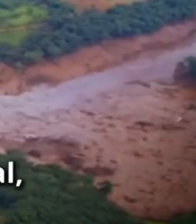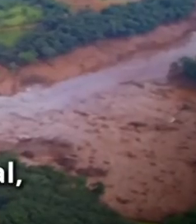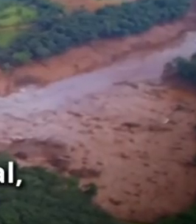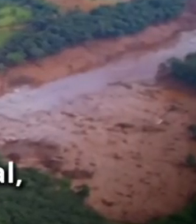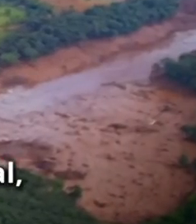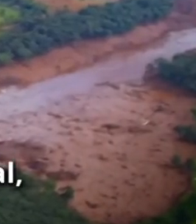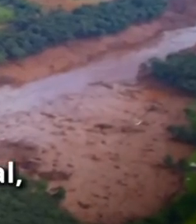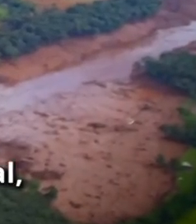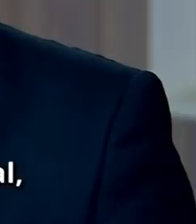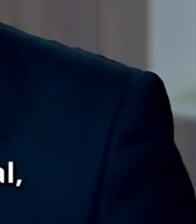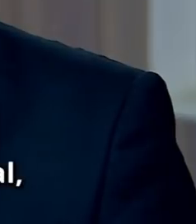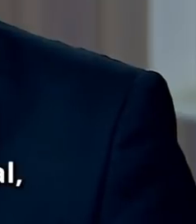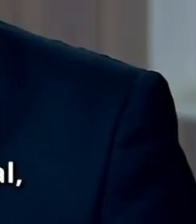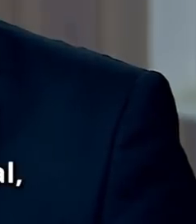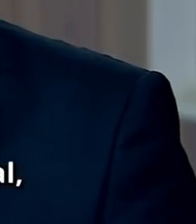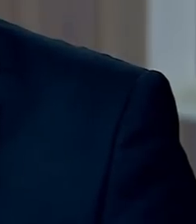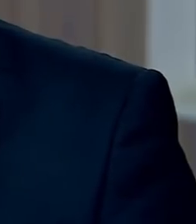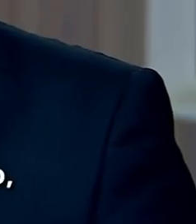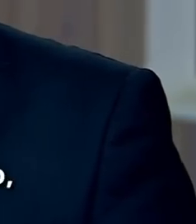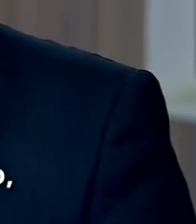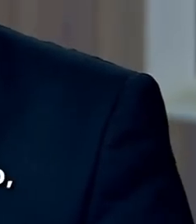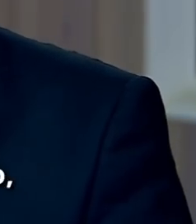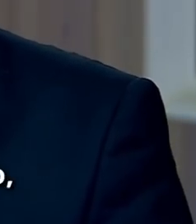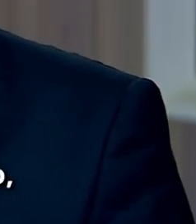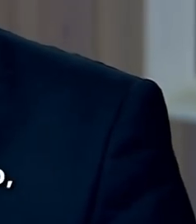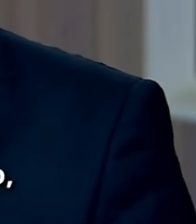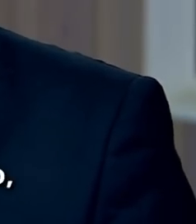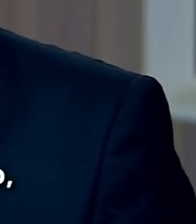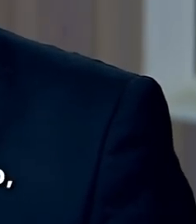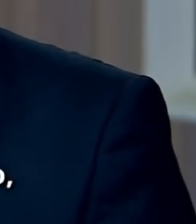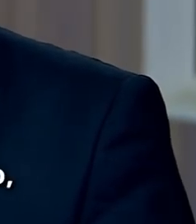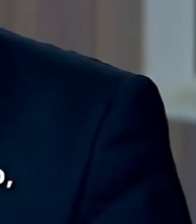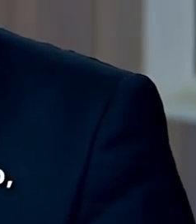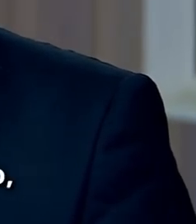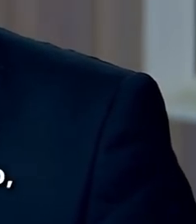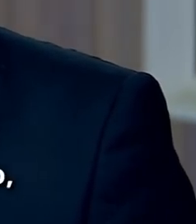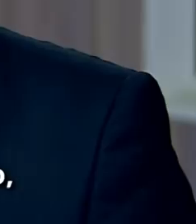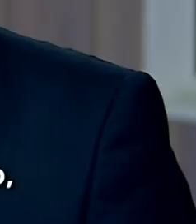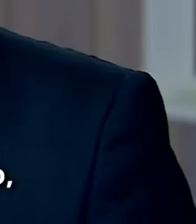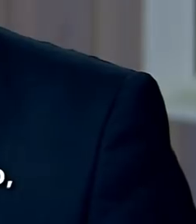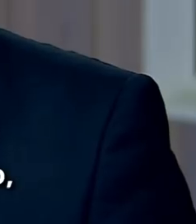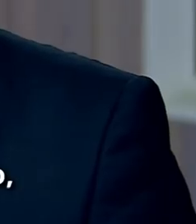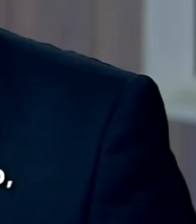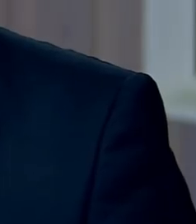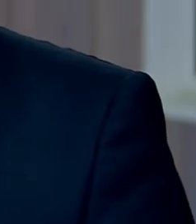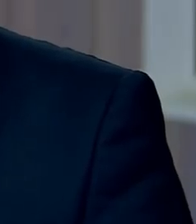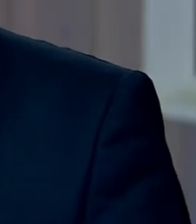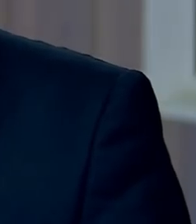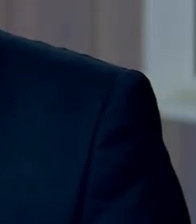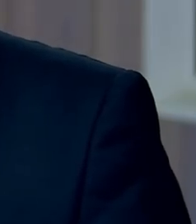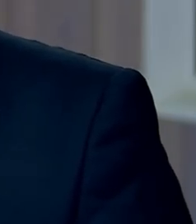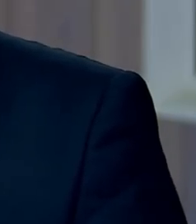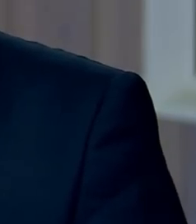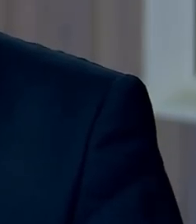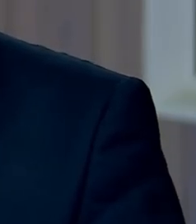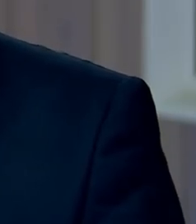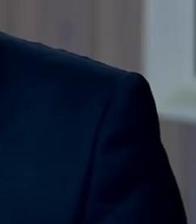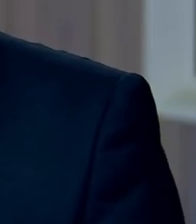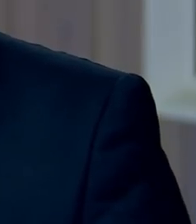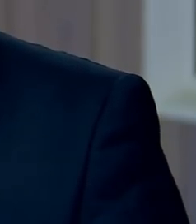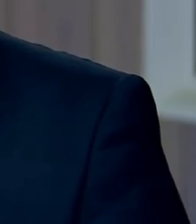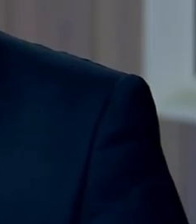E continuamos, enquanto governo federal, dando ao governo de Minas, que é quem tem o comando da operação, todo o